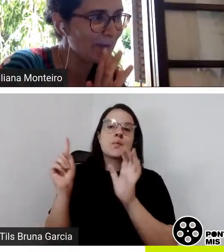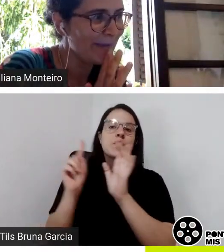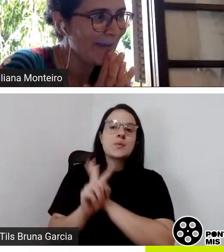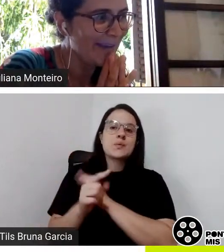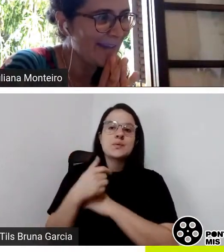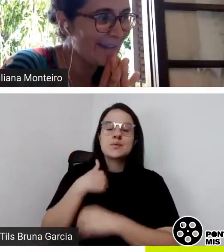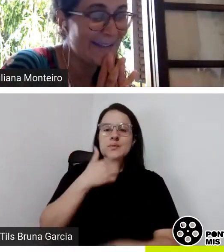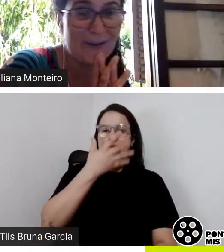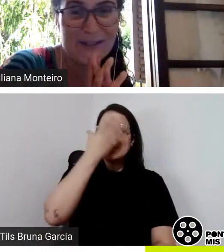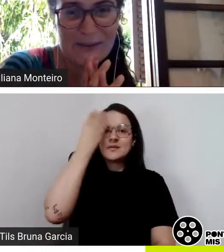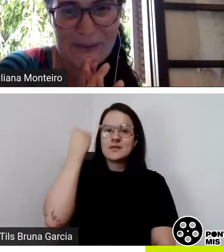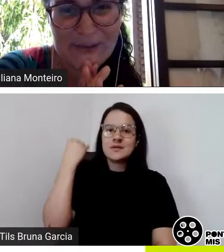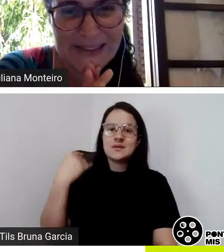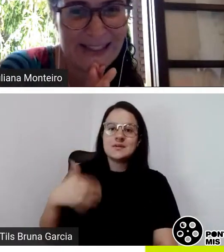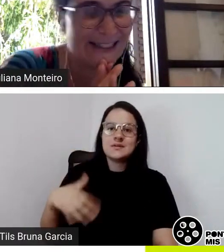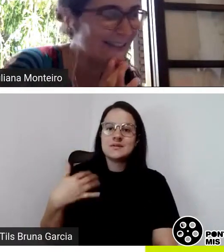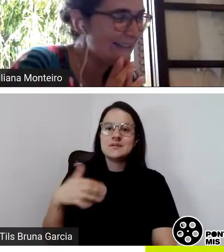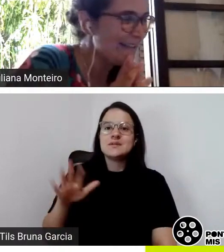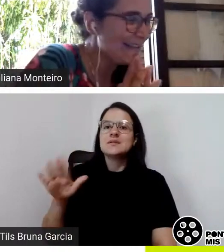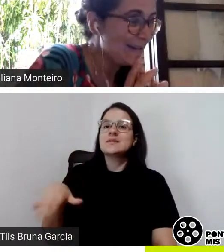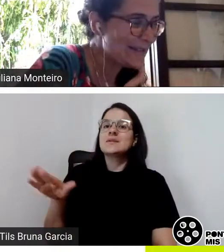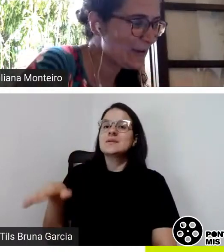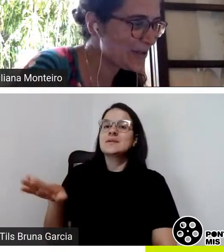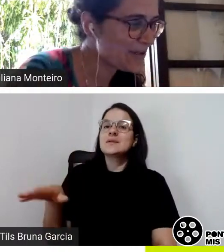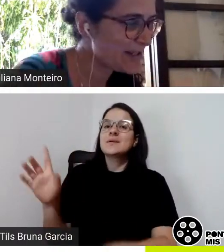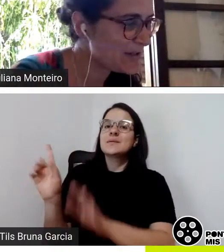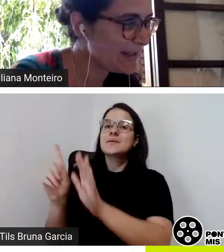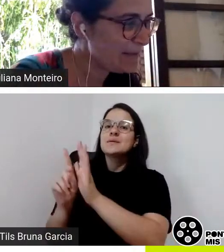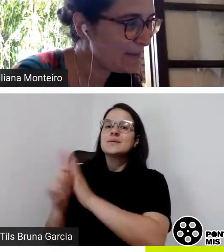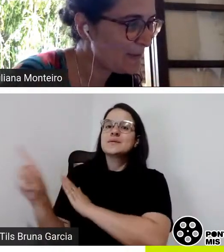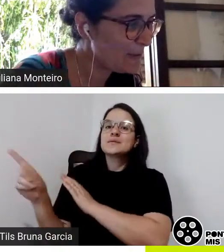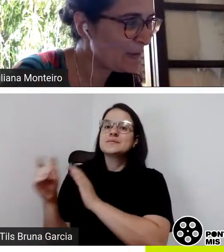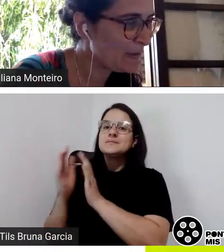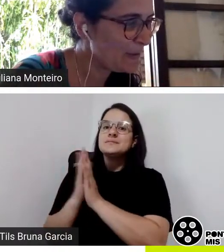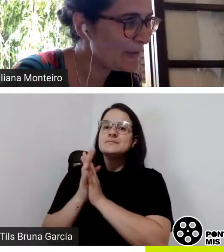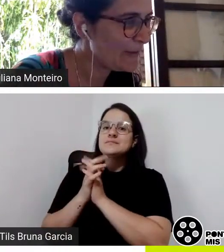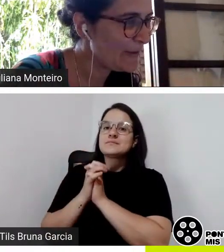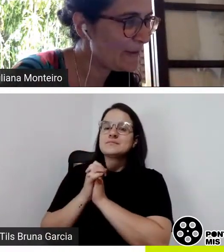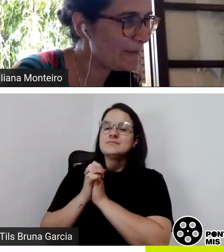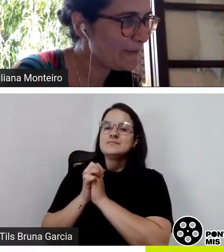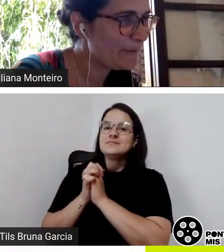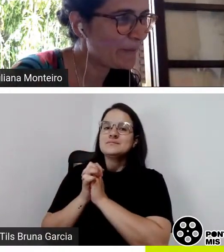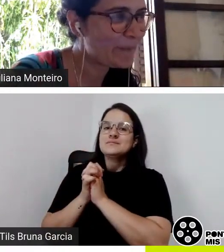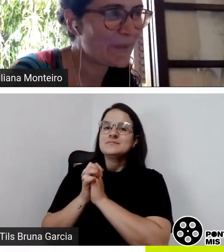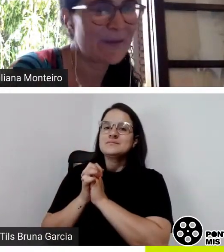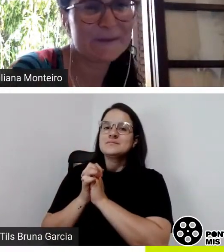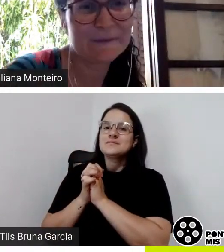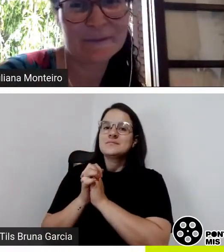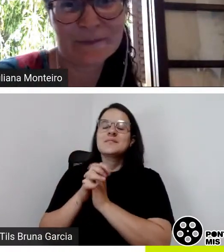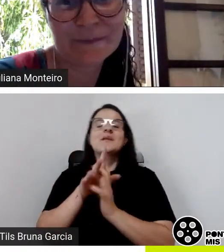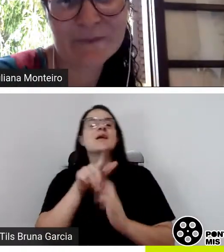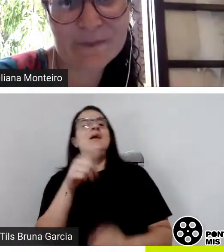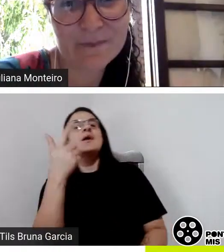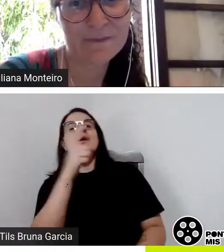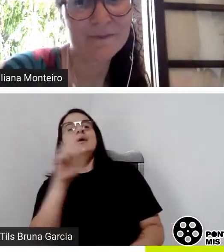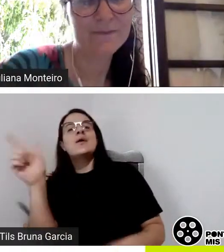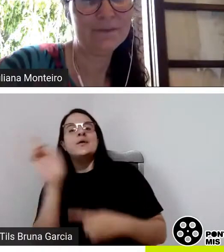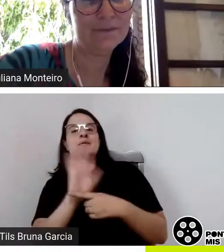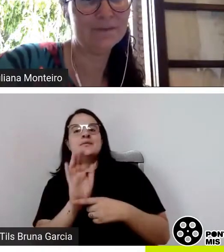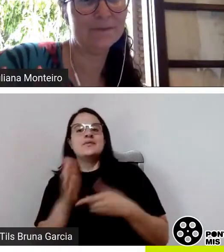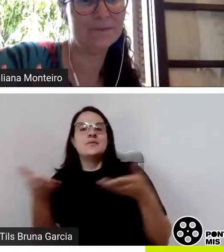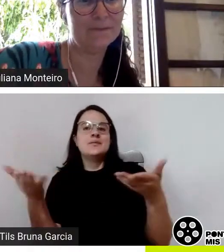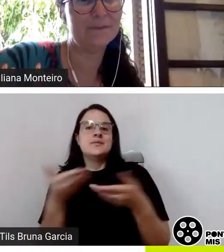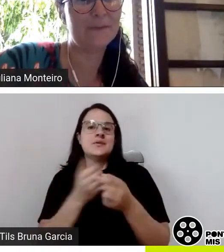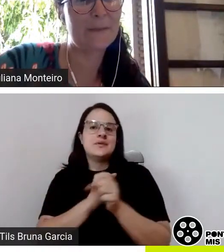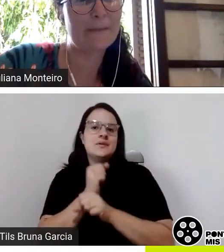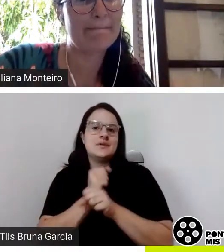Bruno. Tanta coisa para perguntar, eu nem sei como a gente está de tempo. Eu fiz um outro filme nesse ano, além das séries e